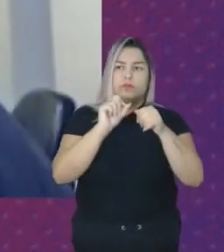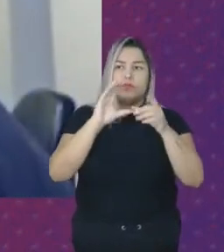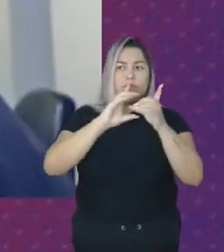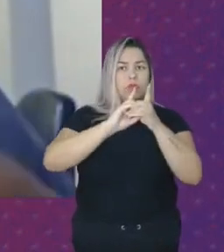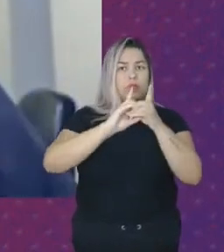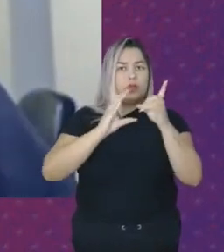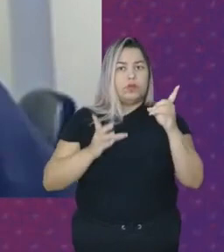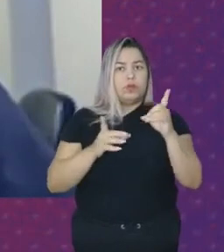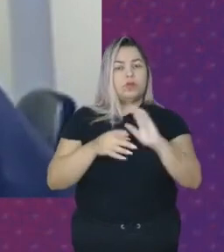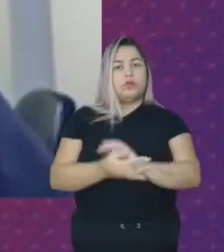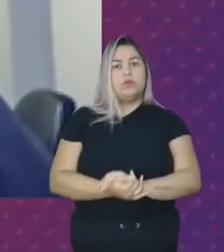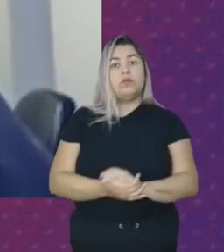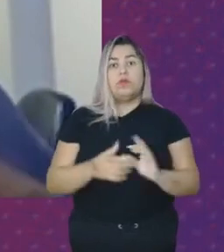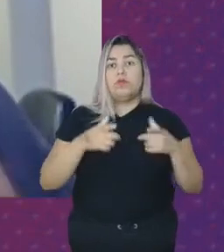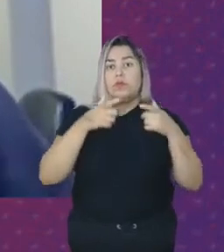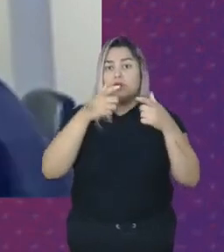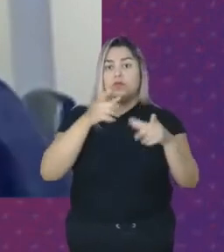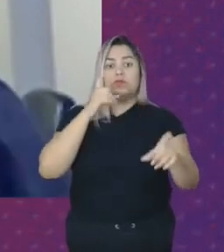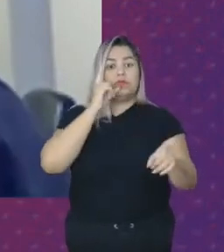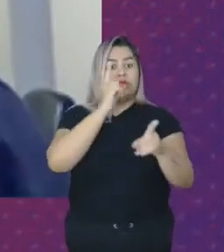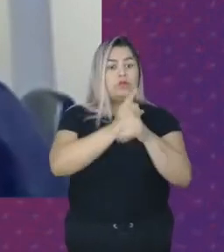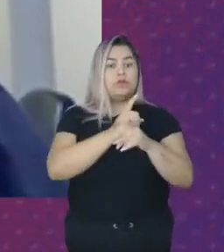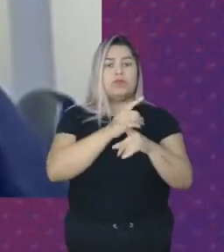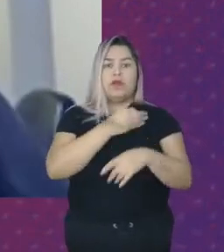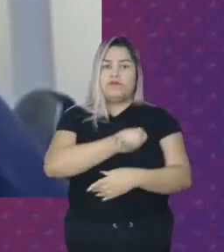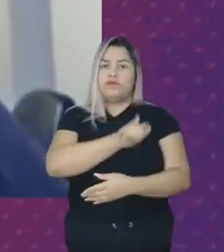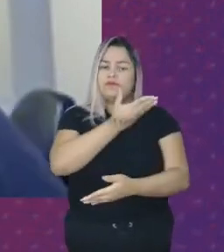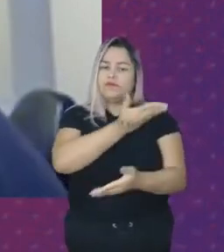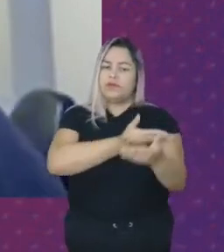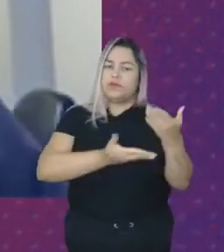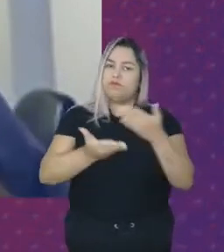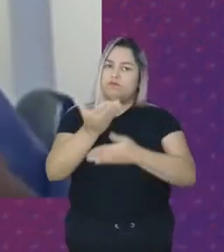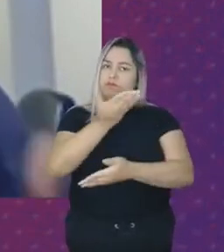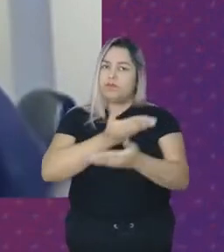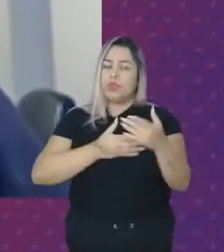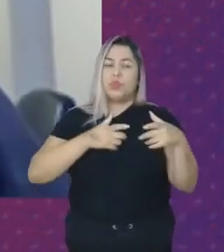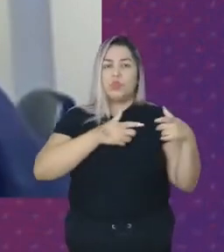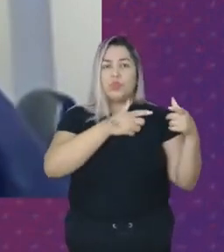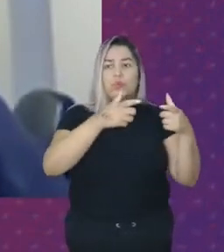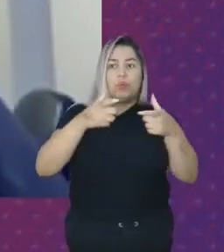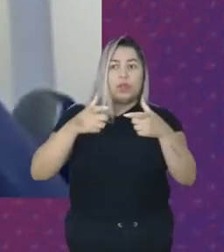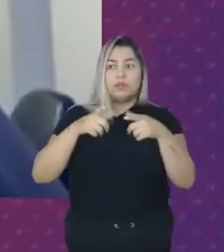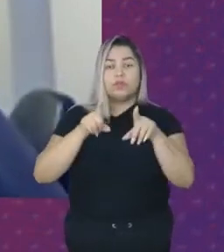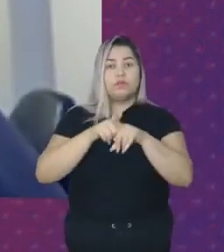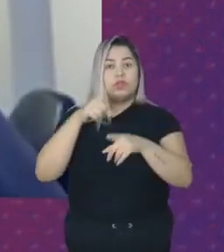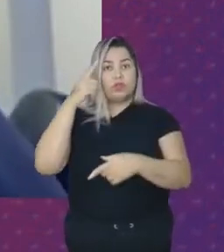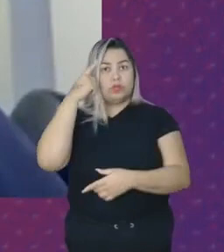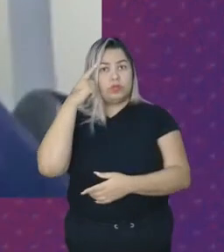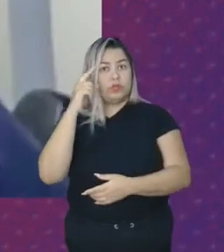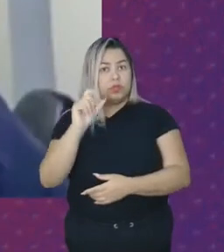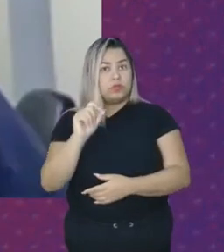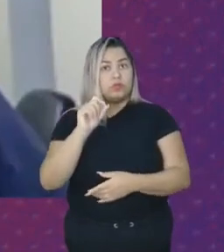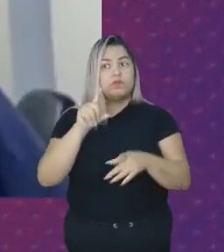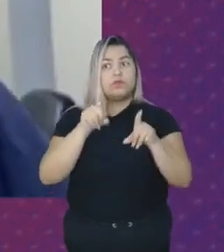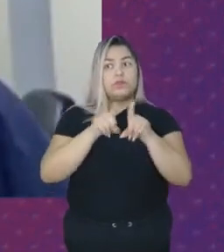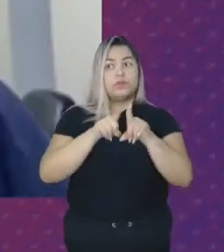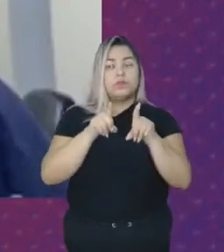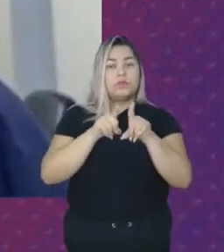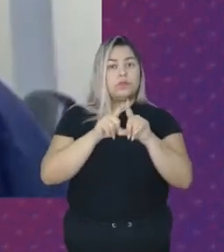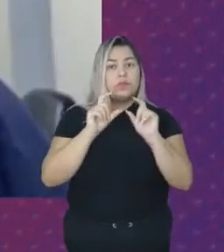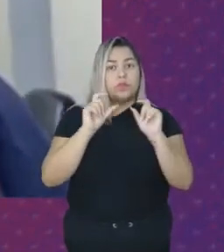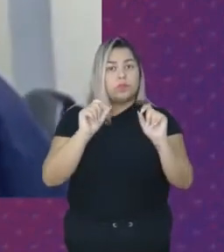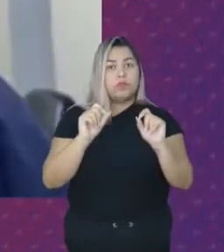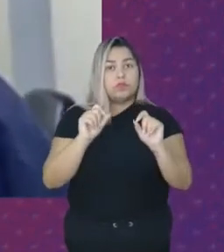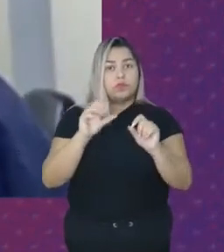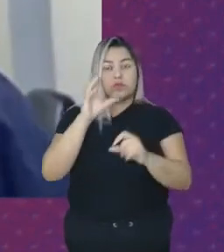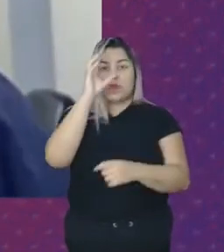democracia. É o espaço do encontro, é o espaço da convivência, é o espaço da pluralidade de ideias, é o espaço